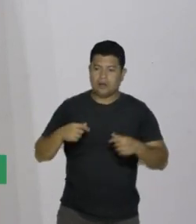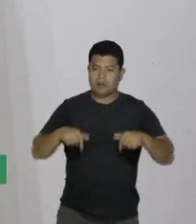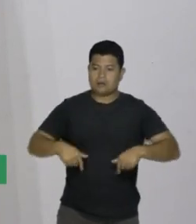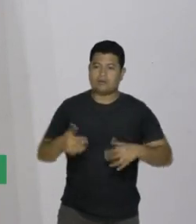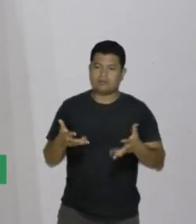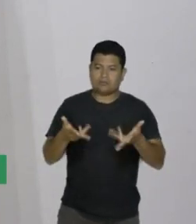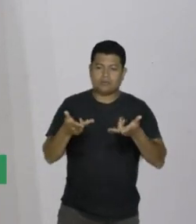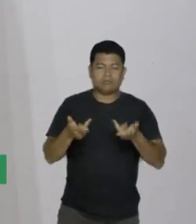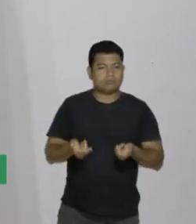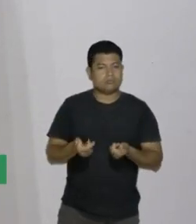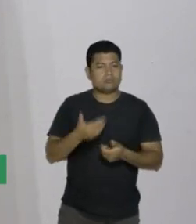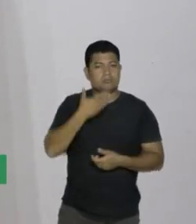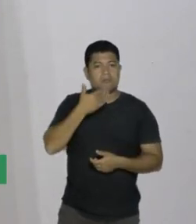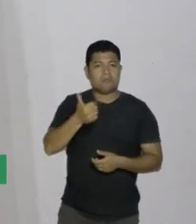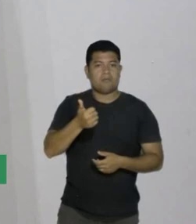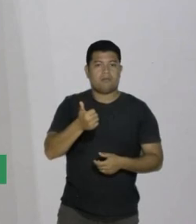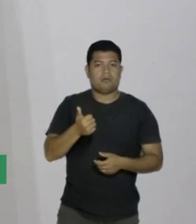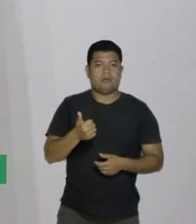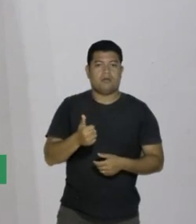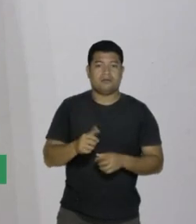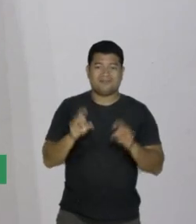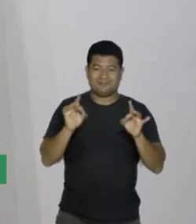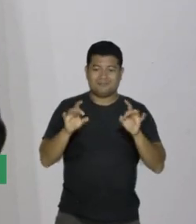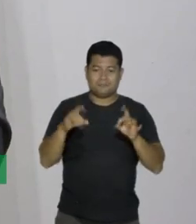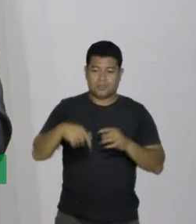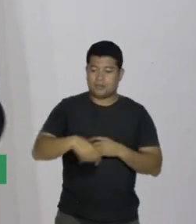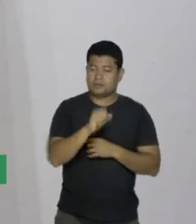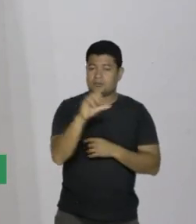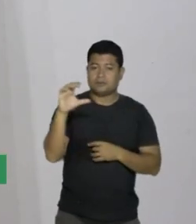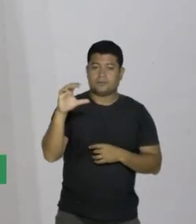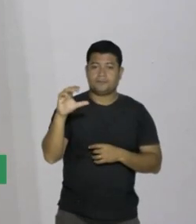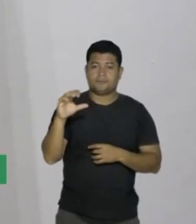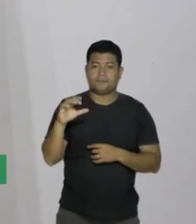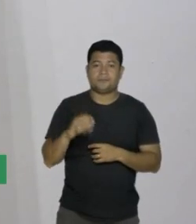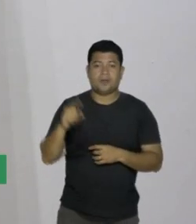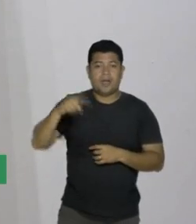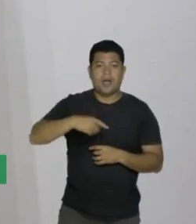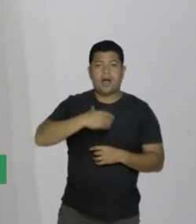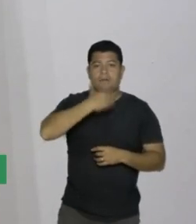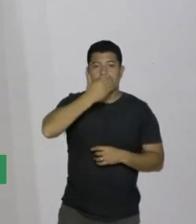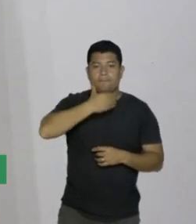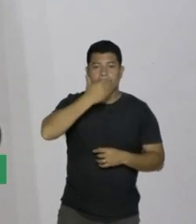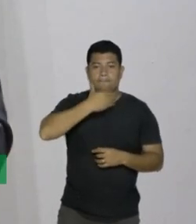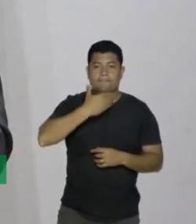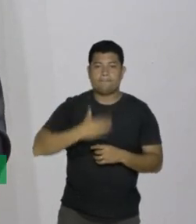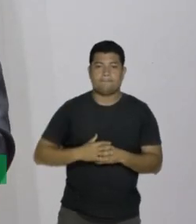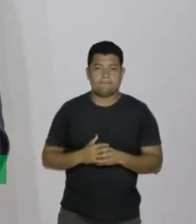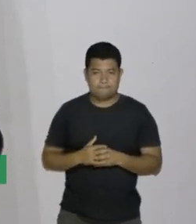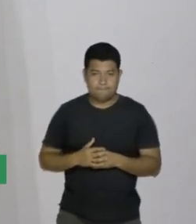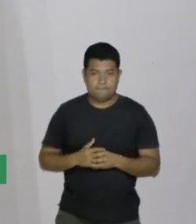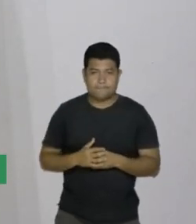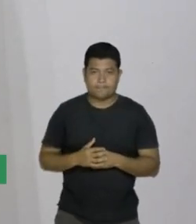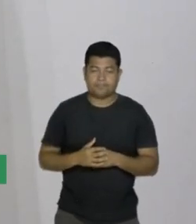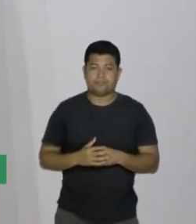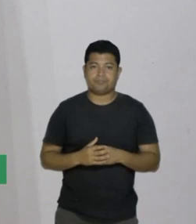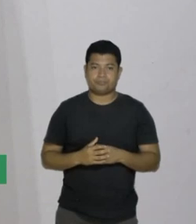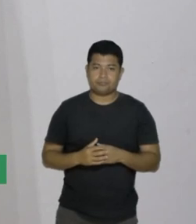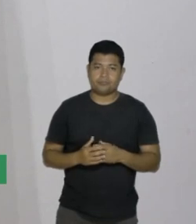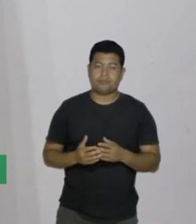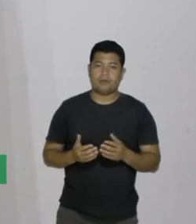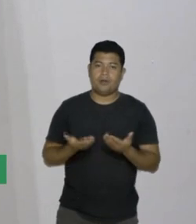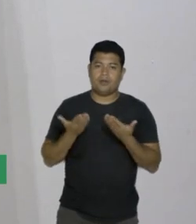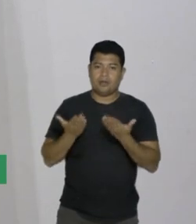aqui no nosso país e especificamente em Santa Catarina que é a nossa maçã de alta qualidade com indicação geográfica